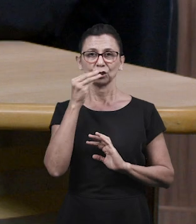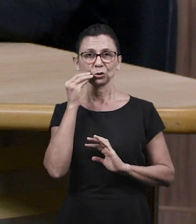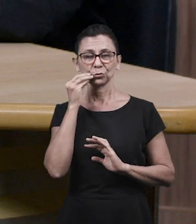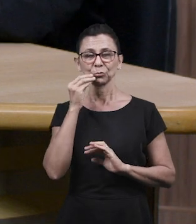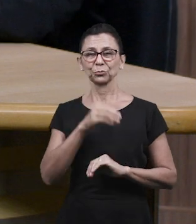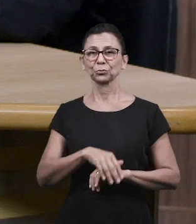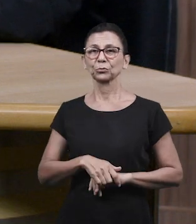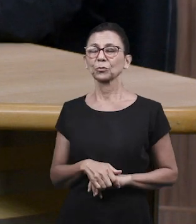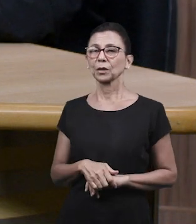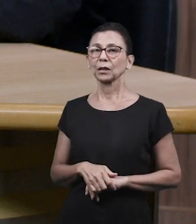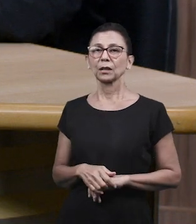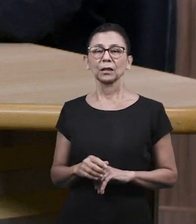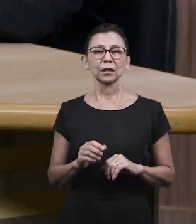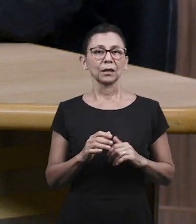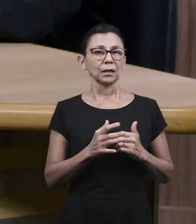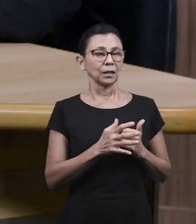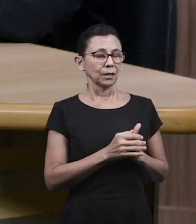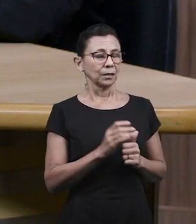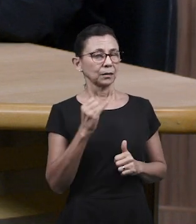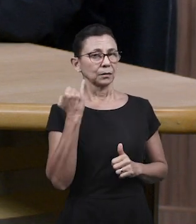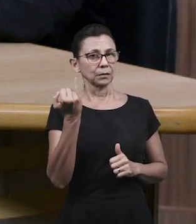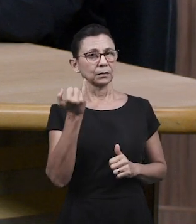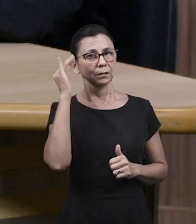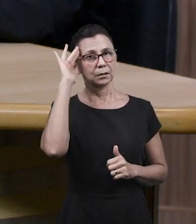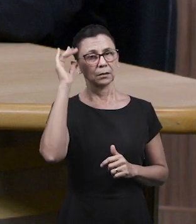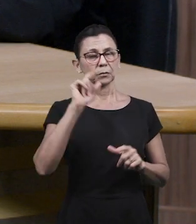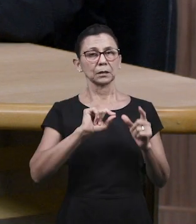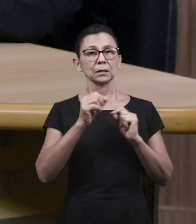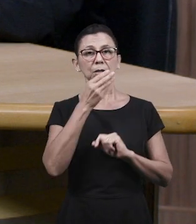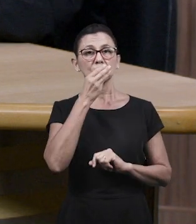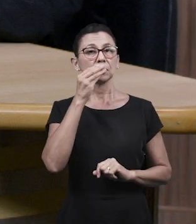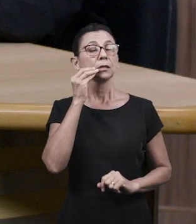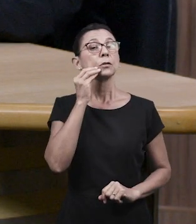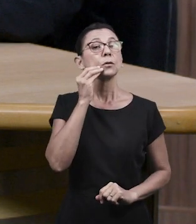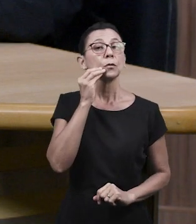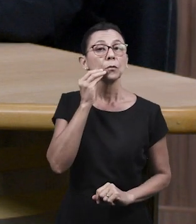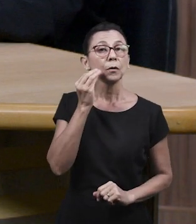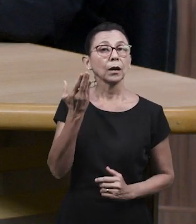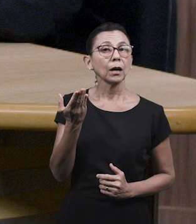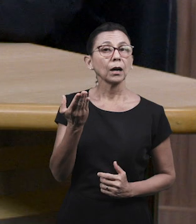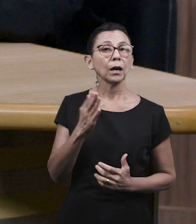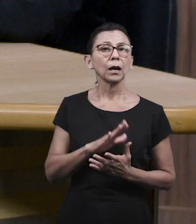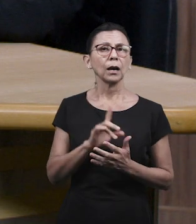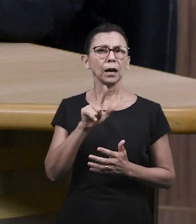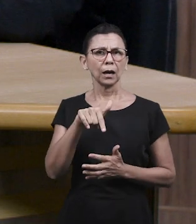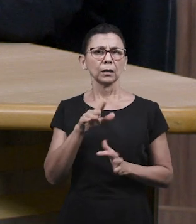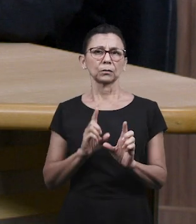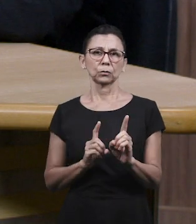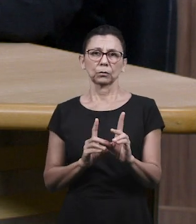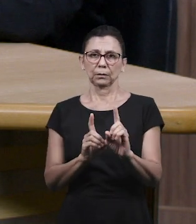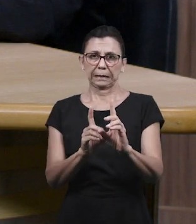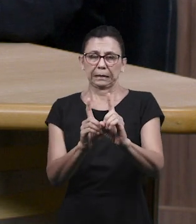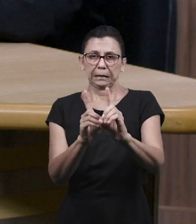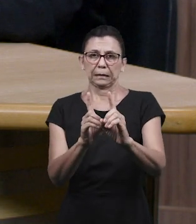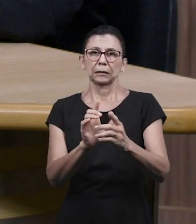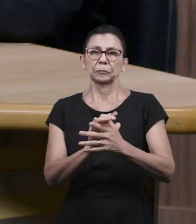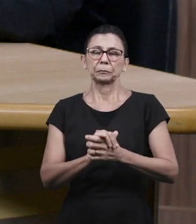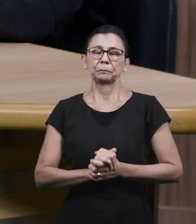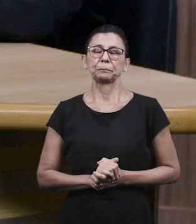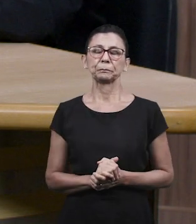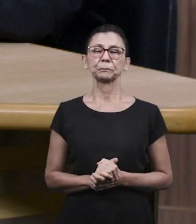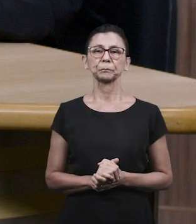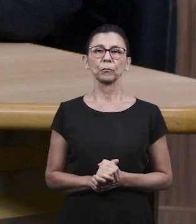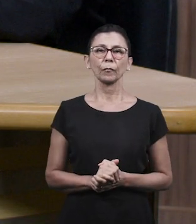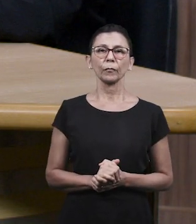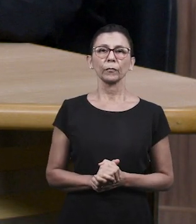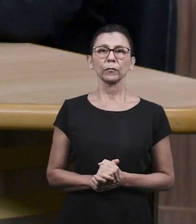Amém. Bom, o importante nós entendemos, jejum, ele faz parte de uma doutrina, que